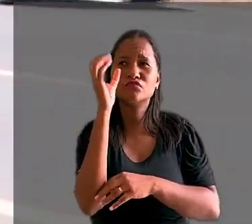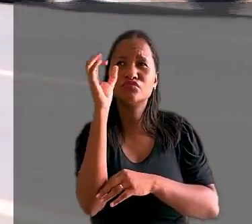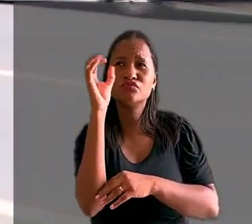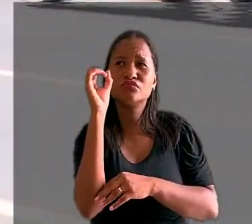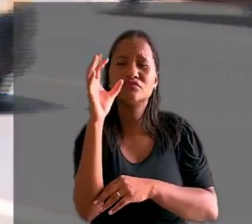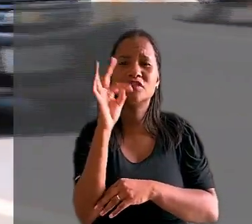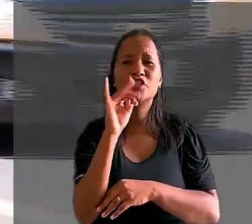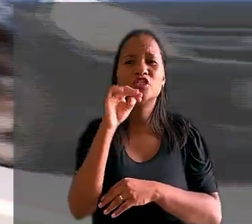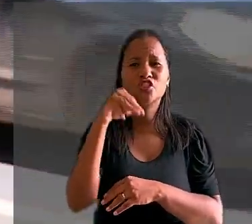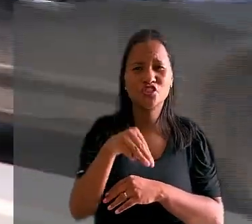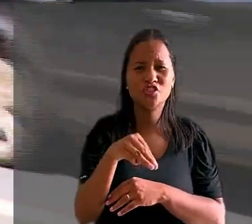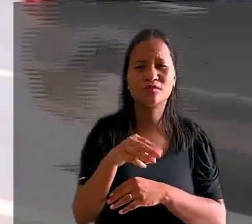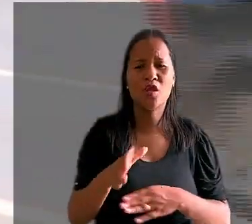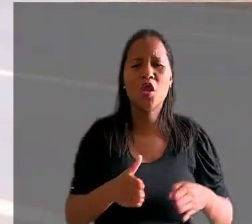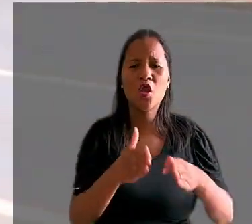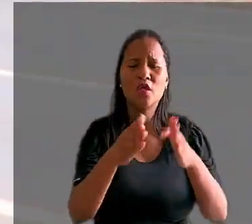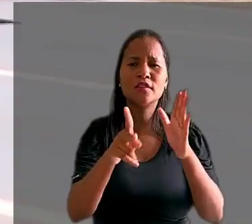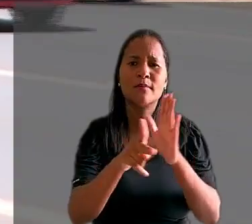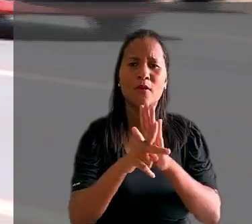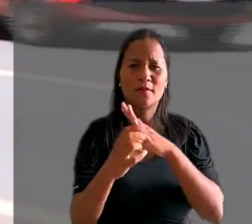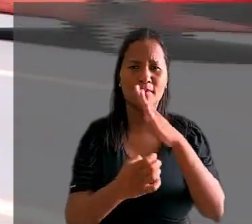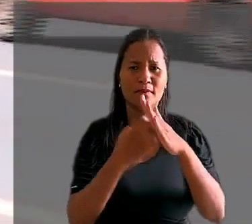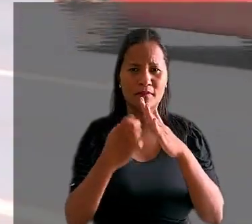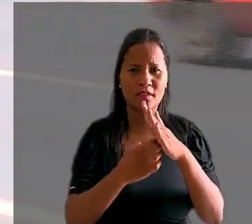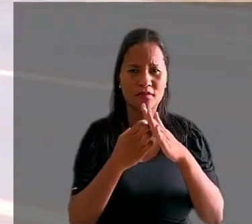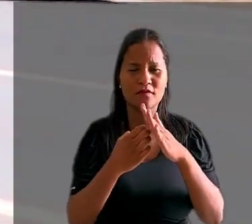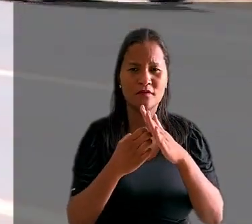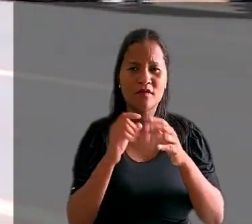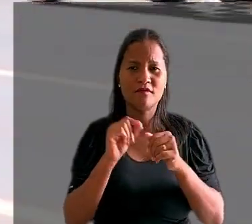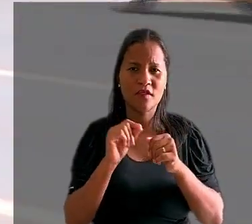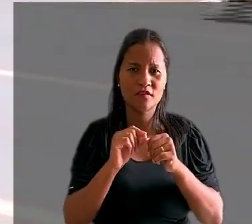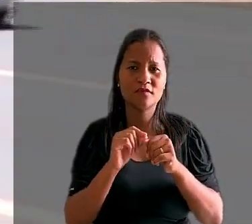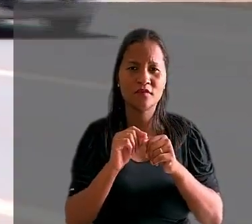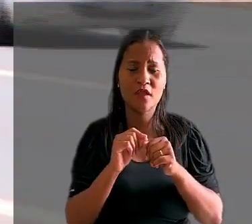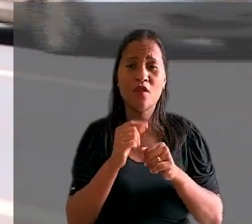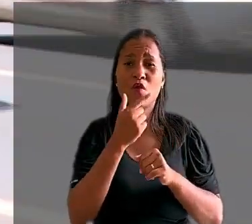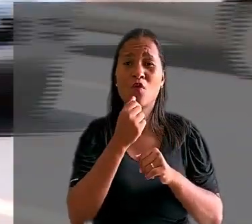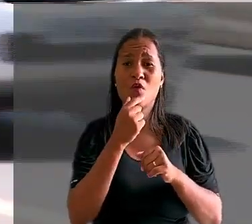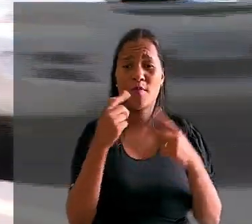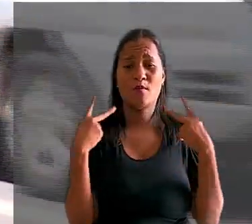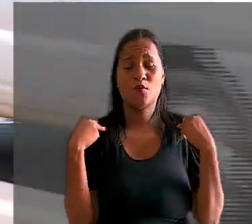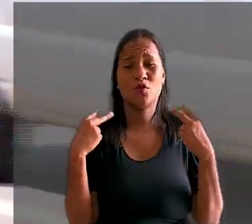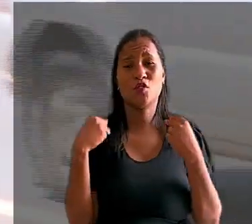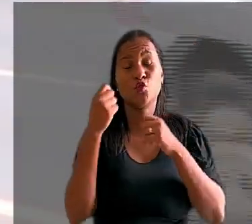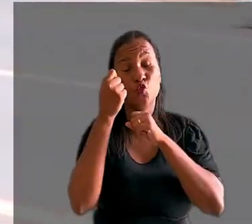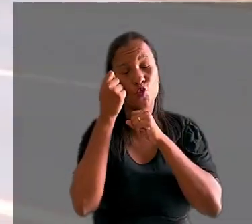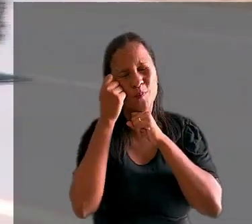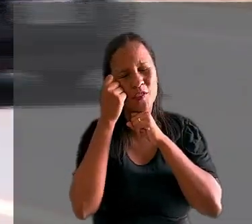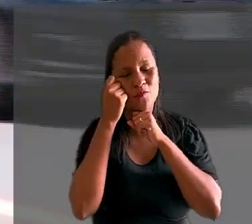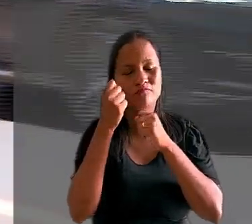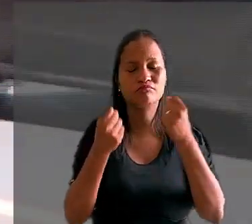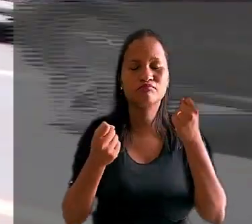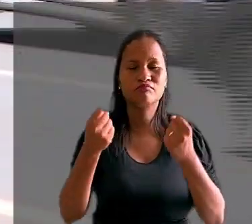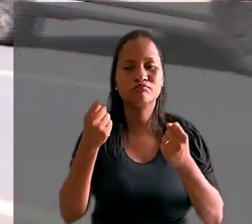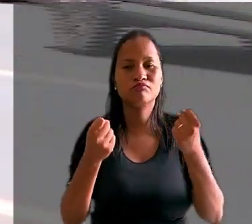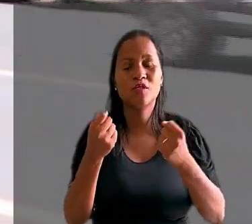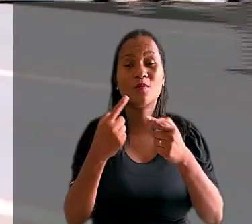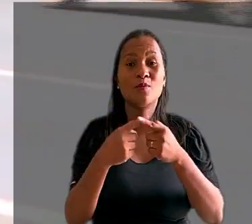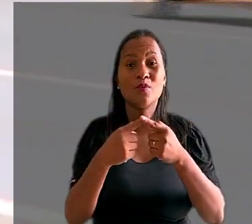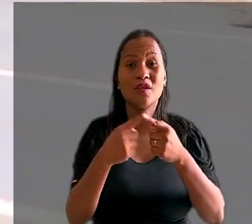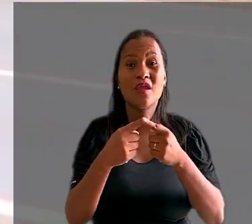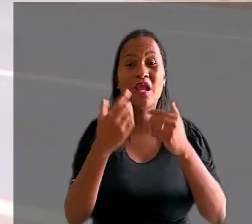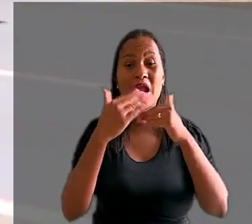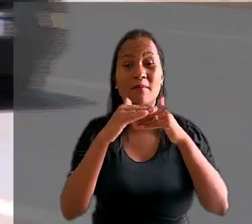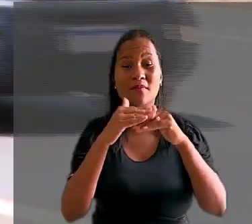as rotas traçadas pela empregadora. A perícia constatou que o motorista dormiu ao volante. Isso porque o veículo estava na